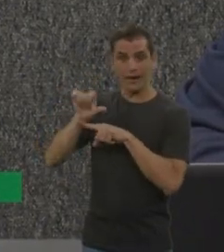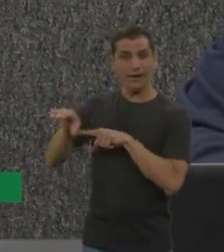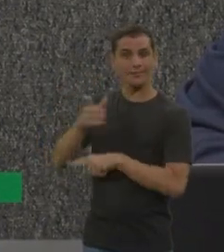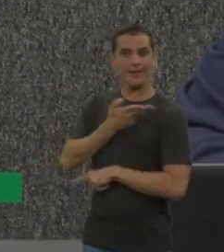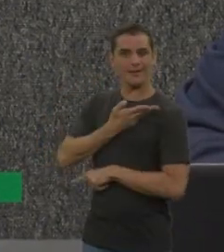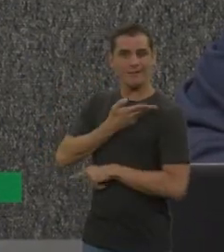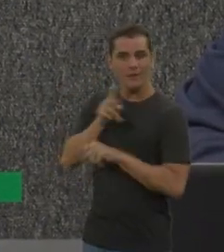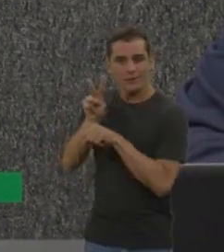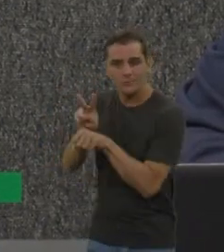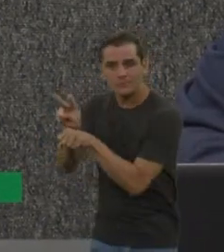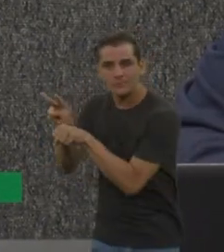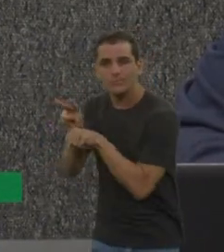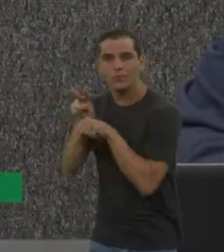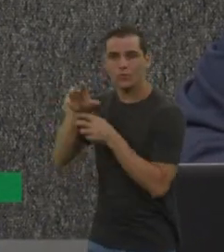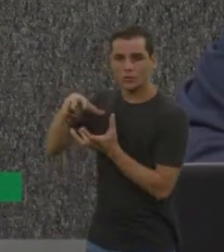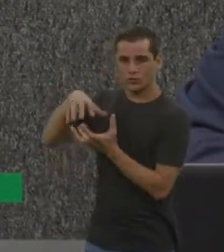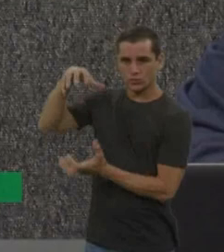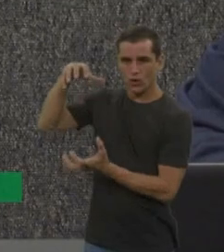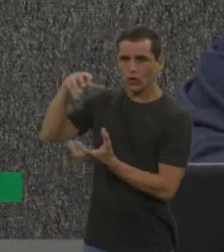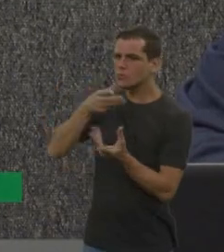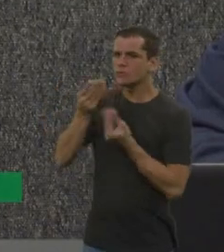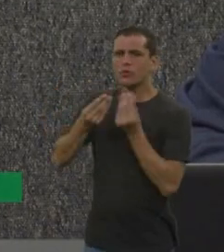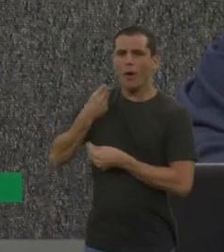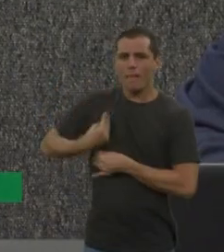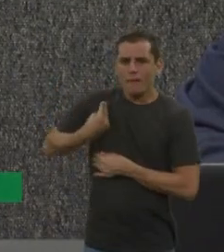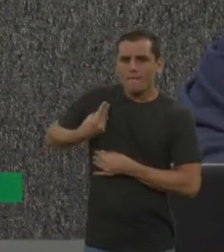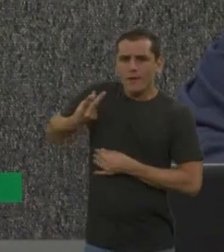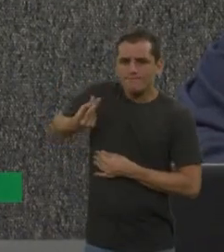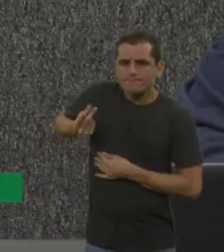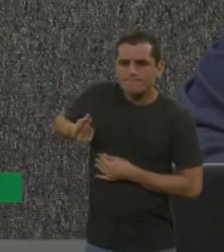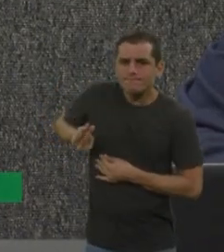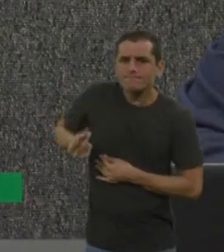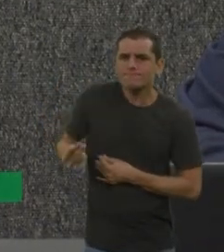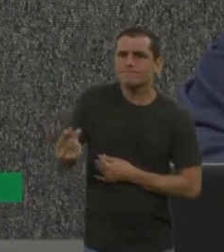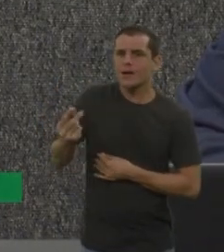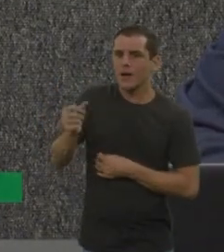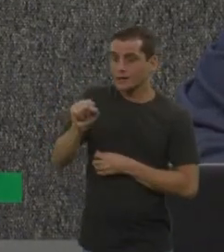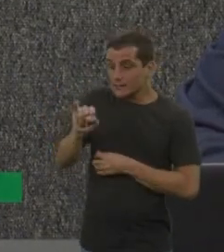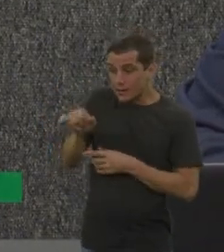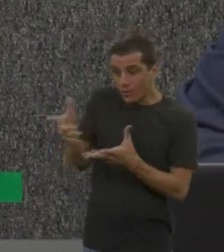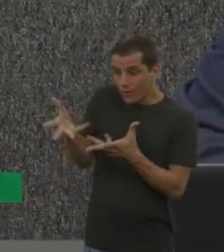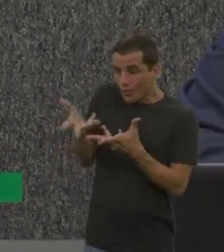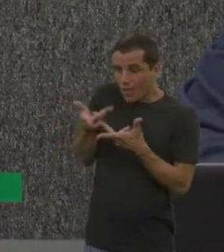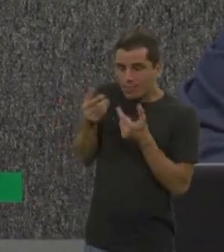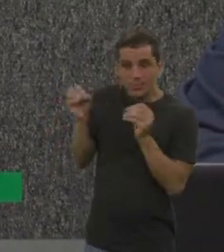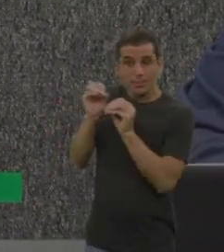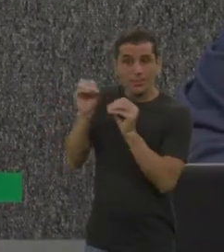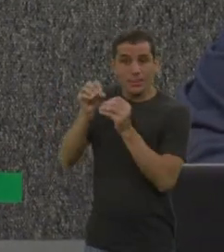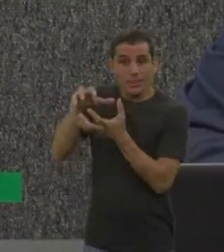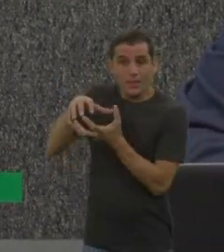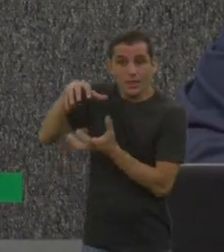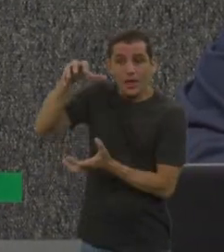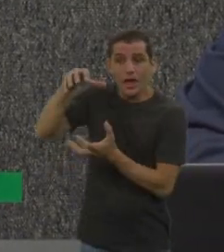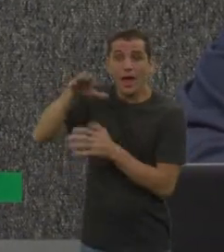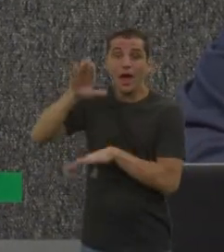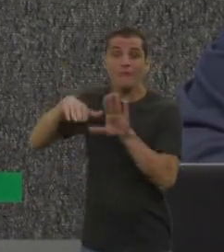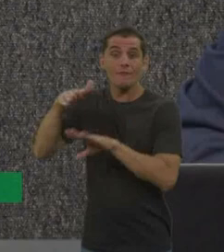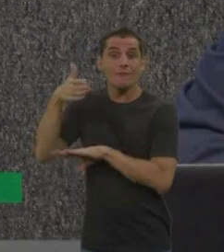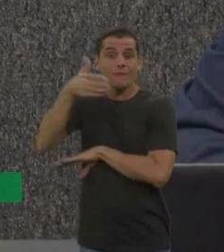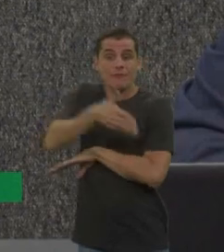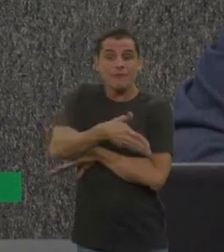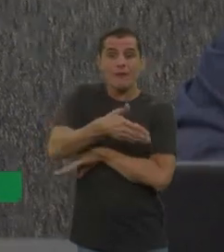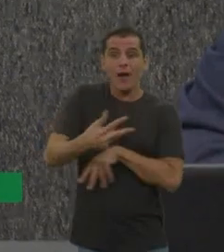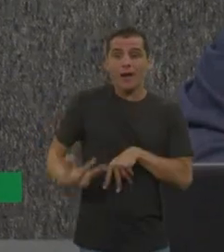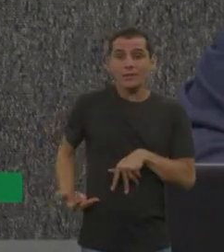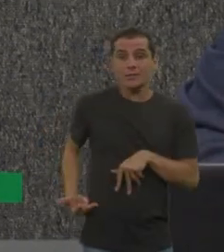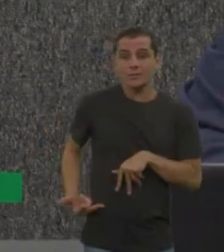do país sem qualidade para esse idoso. Quando ele não tem acesso a uma cirurgia de quadril, e acaba indo para a cadeira